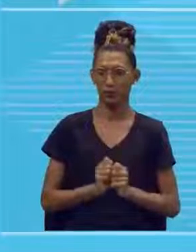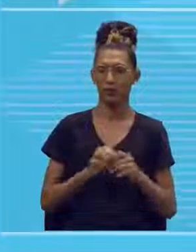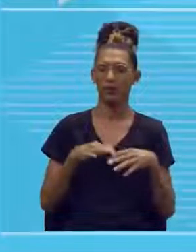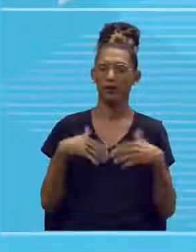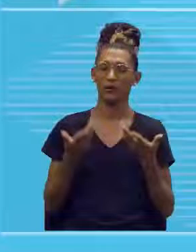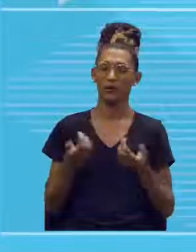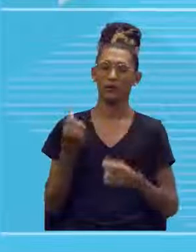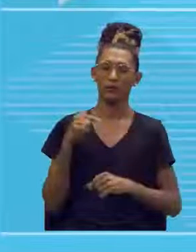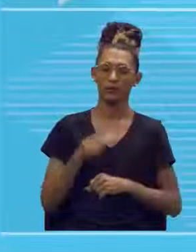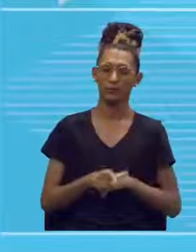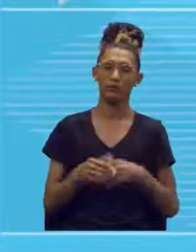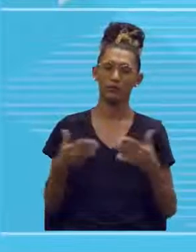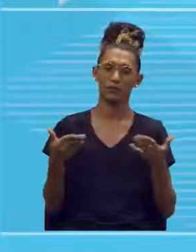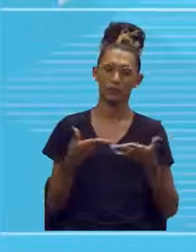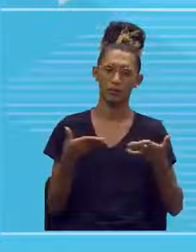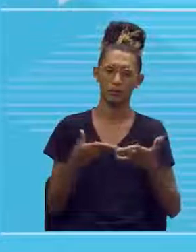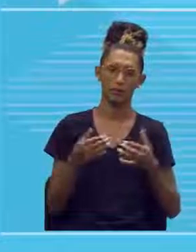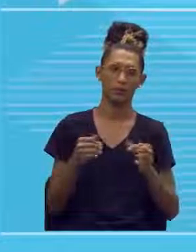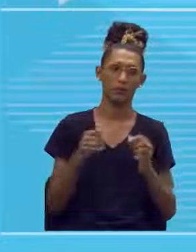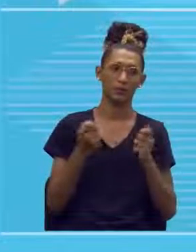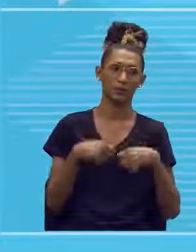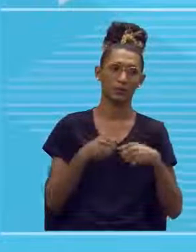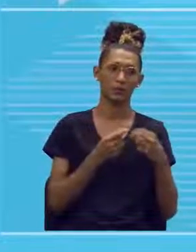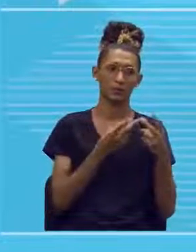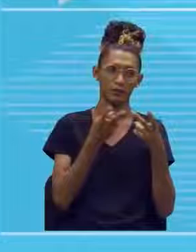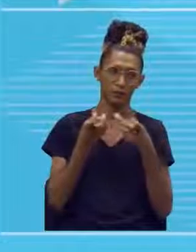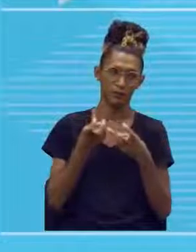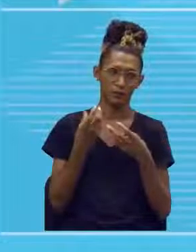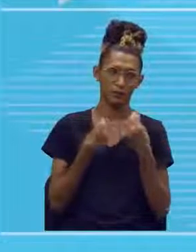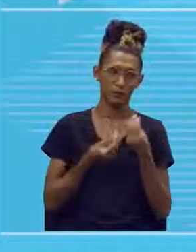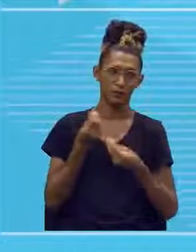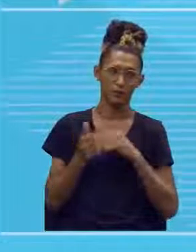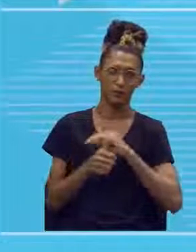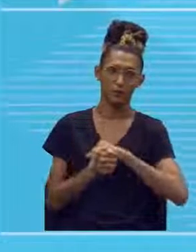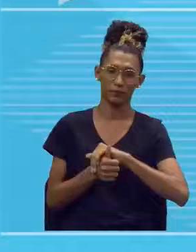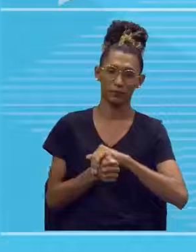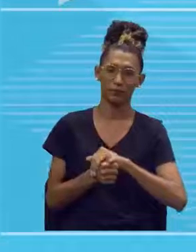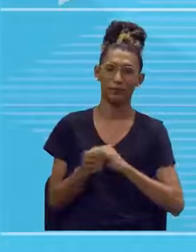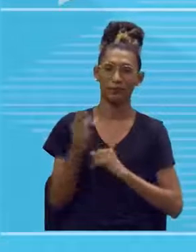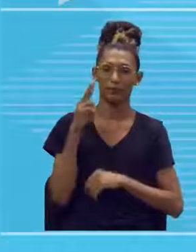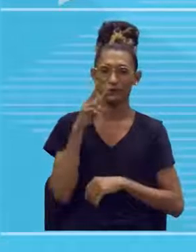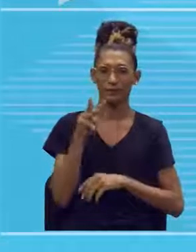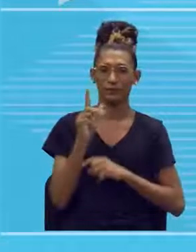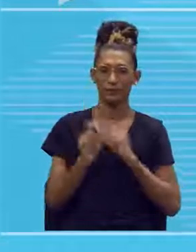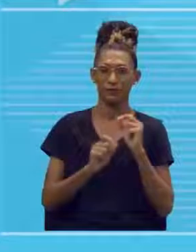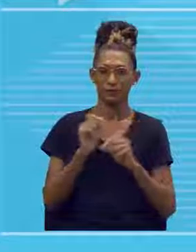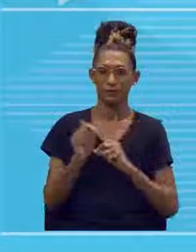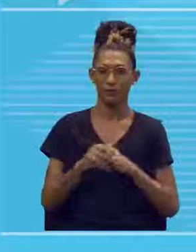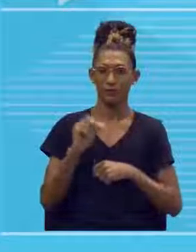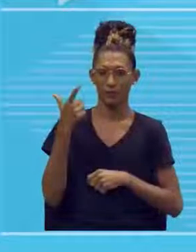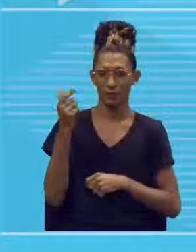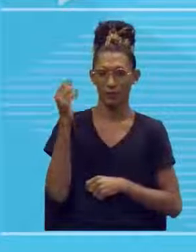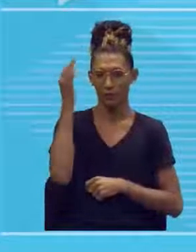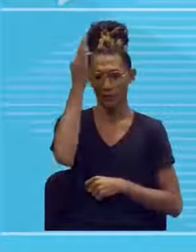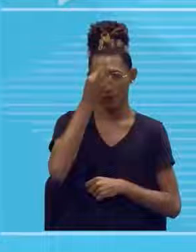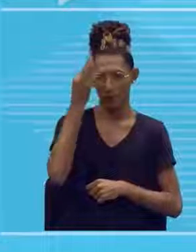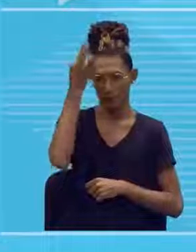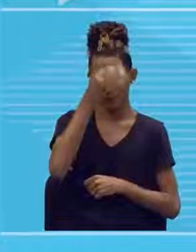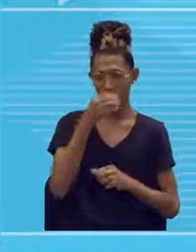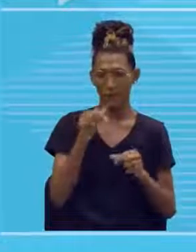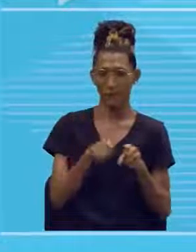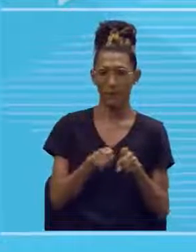vamos Seguindo aqui além da gente observar tartaruga cósmica então a gente vê aqui uma outra teoria